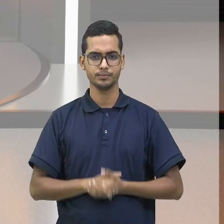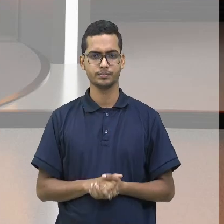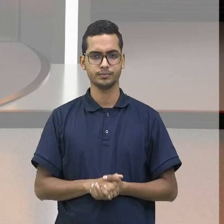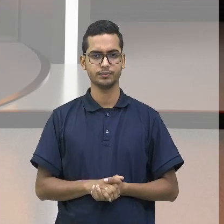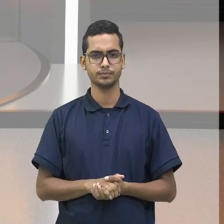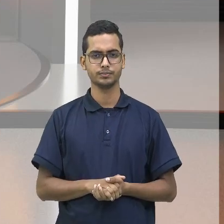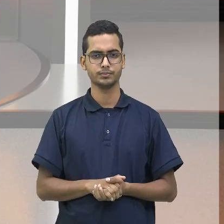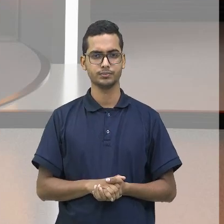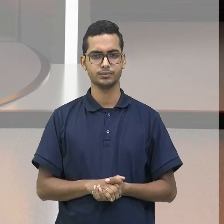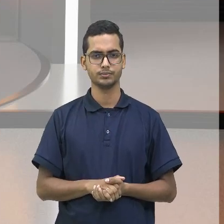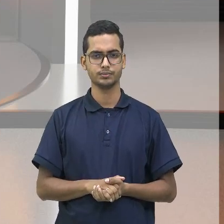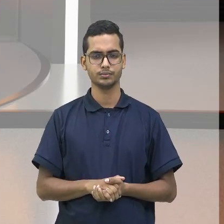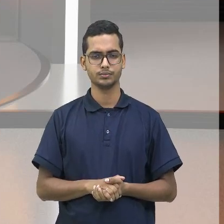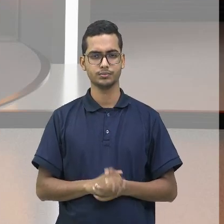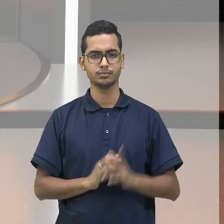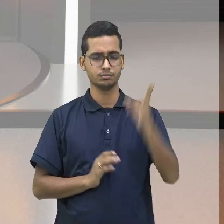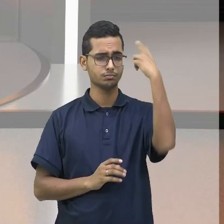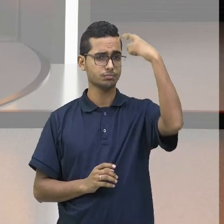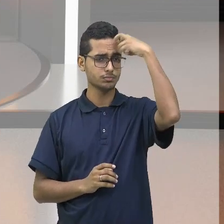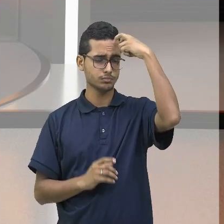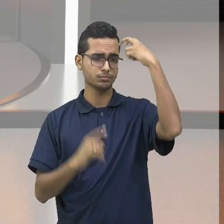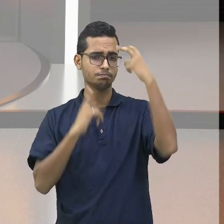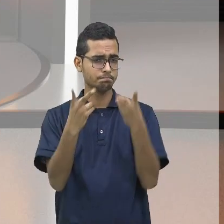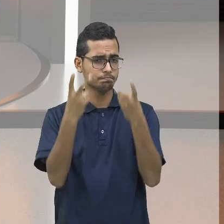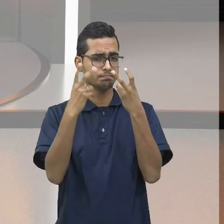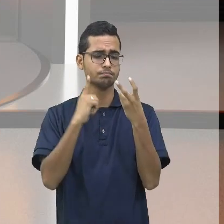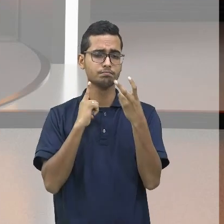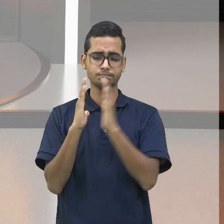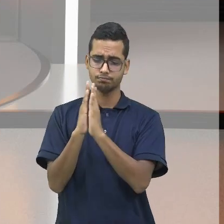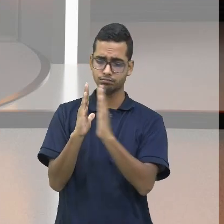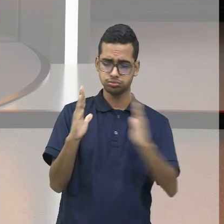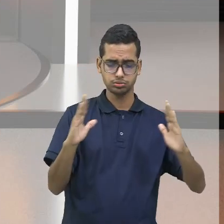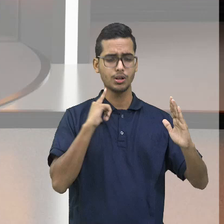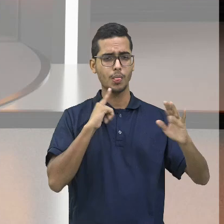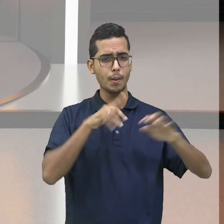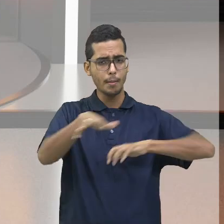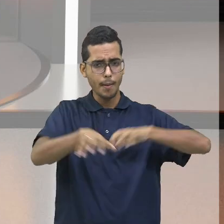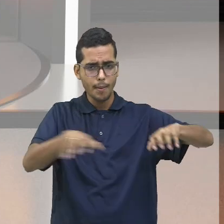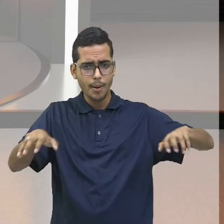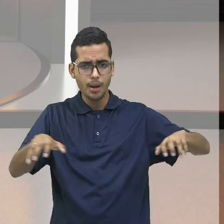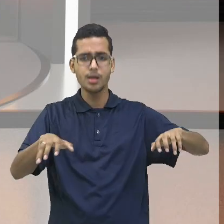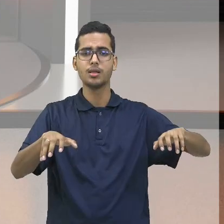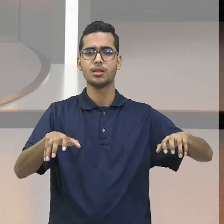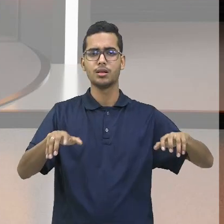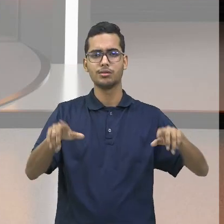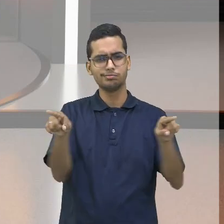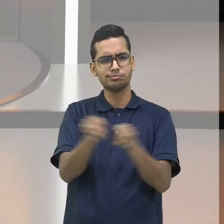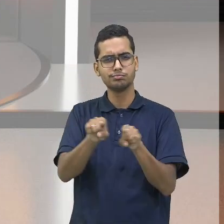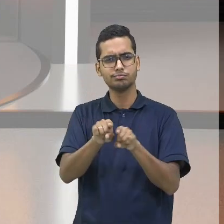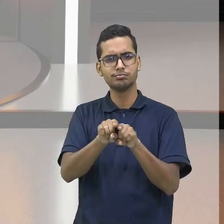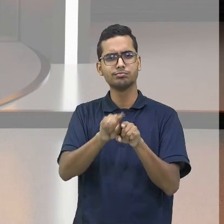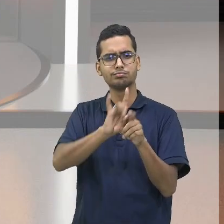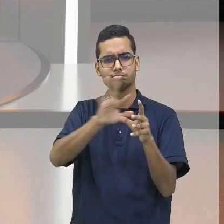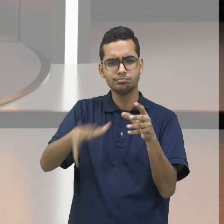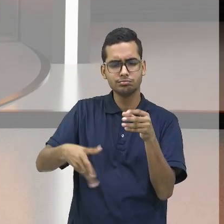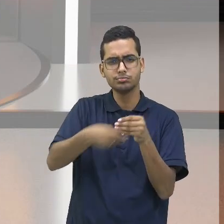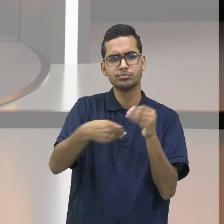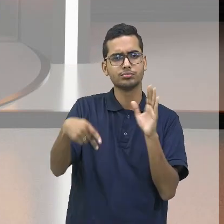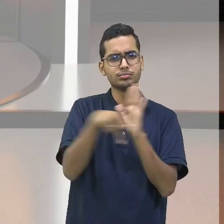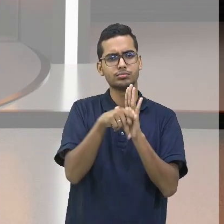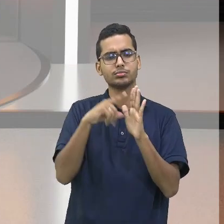culturalmente você tem justamente essa fragmentação que também contribuiu para o desenvolvimento de